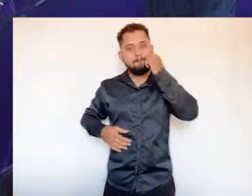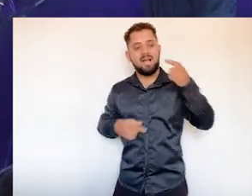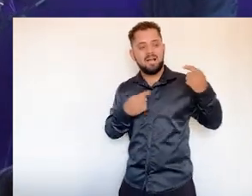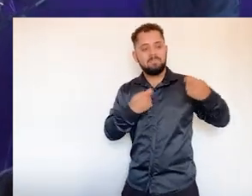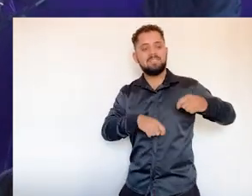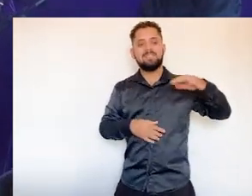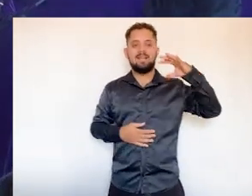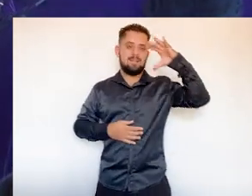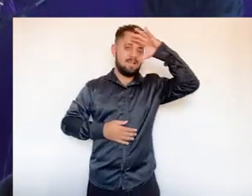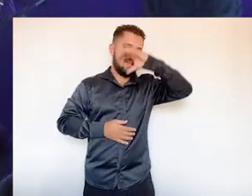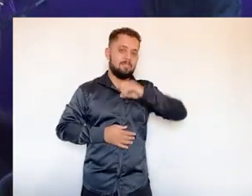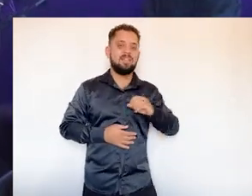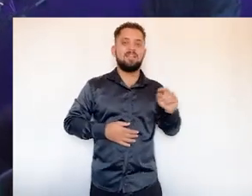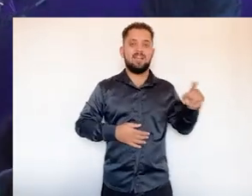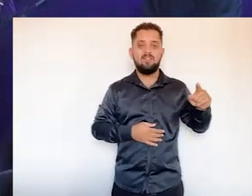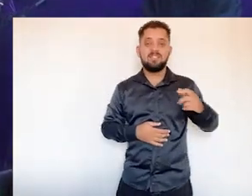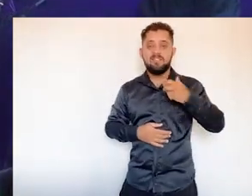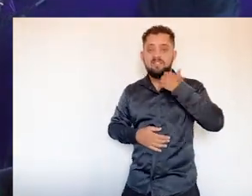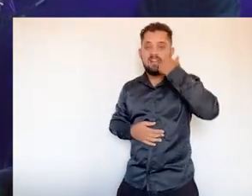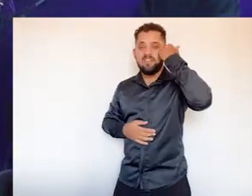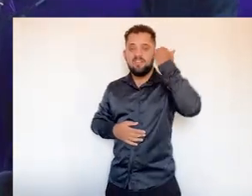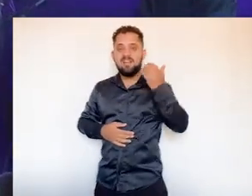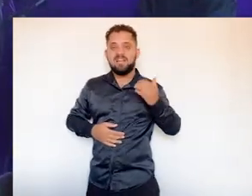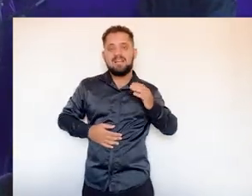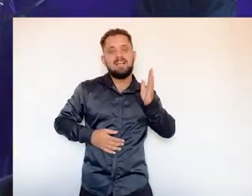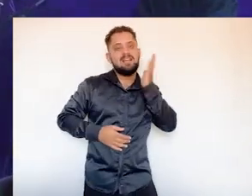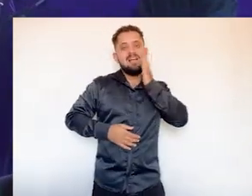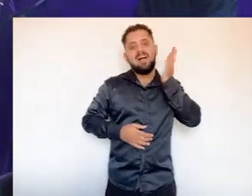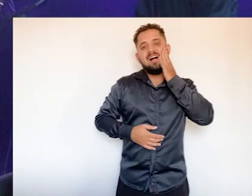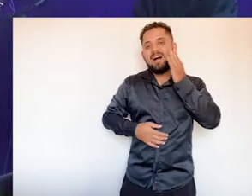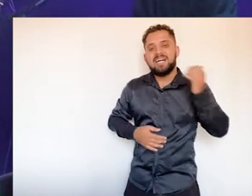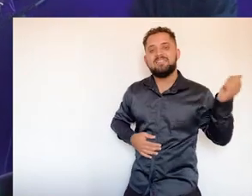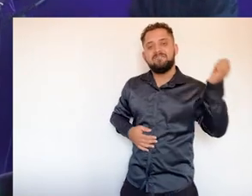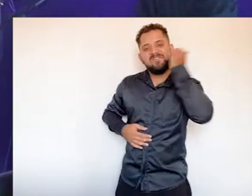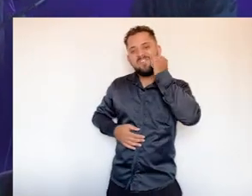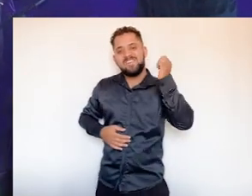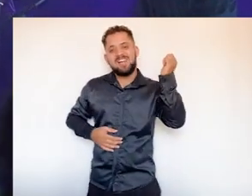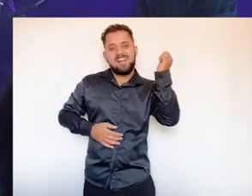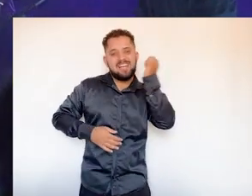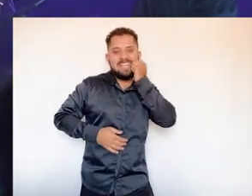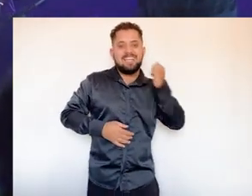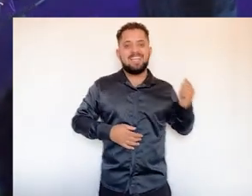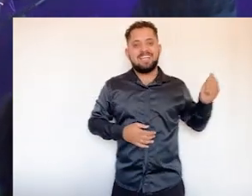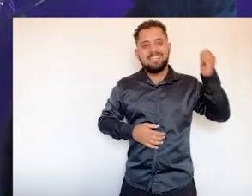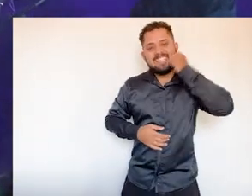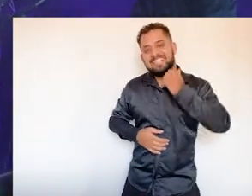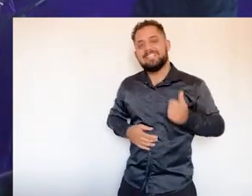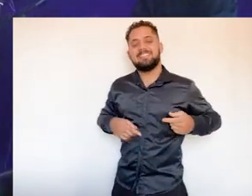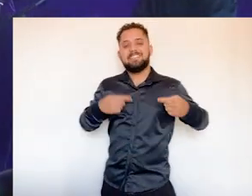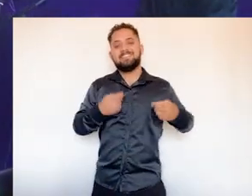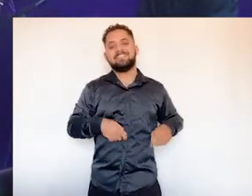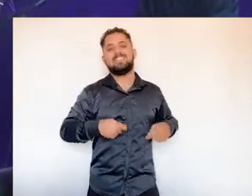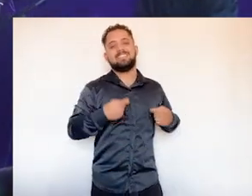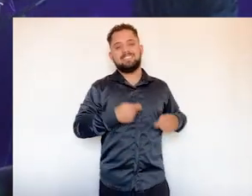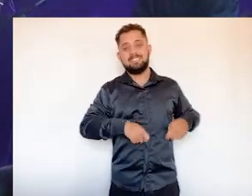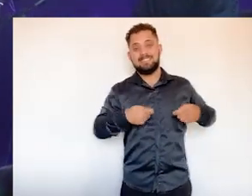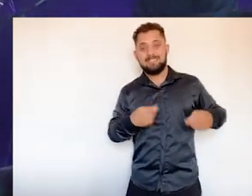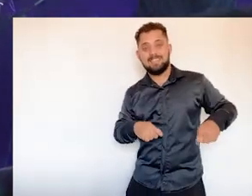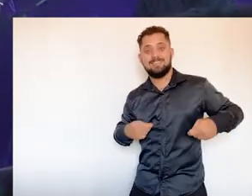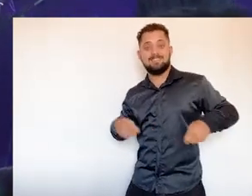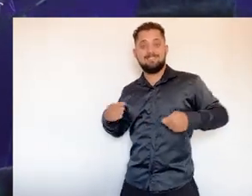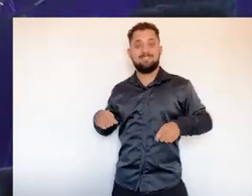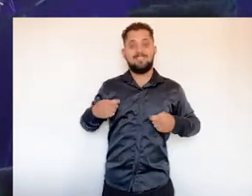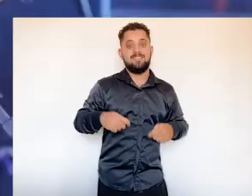filtro solar. Pra canalhocrata, o melhor que há. Olho o poleiro. Olho o